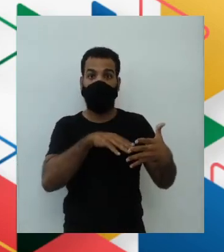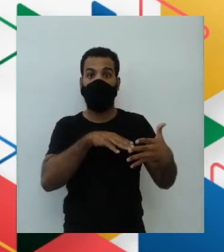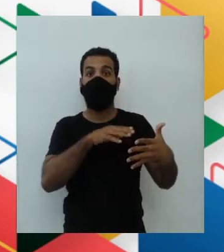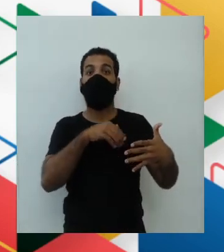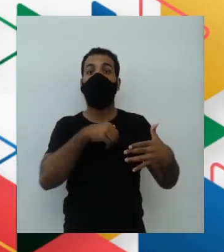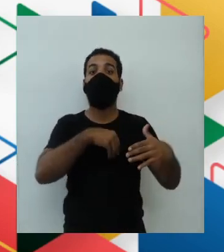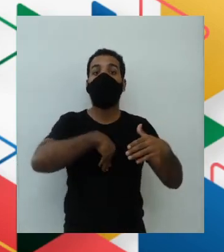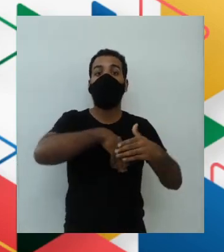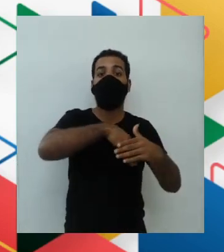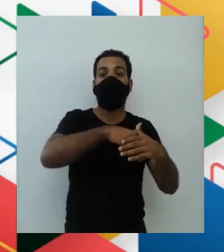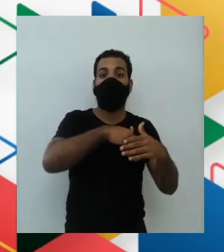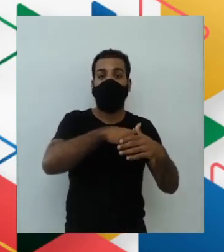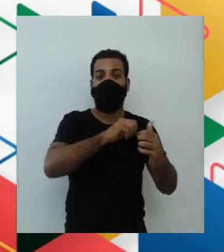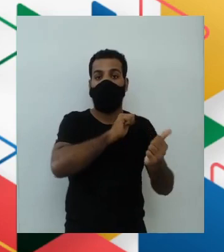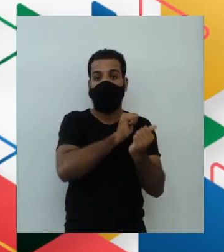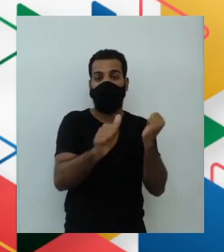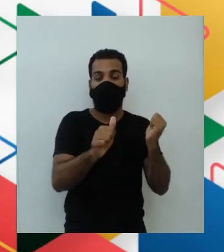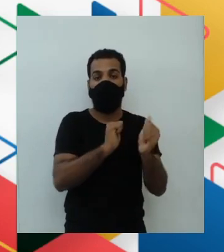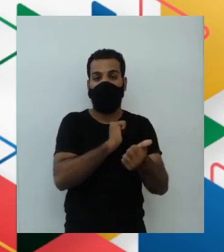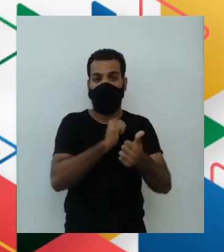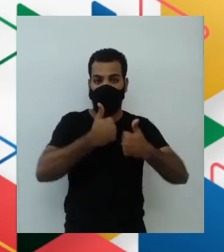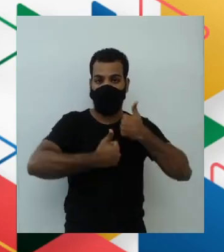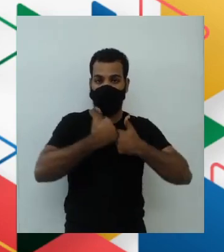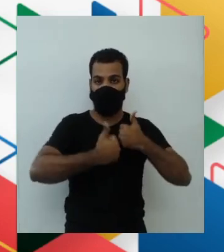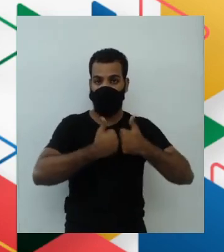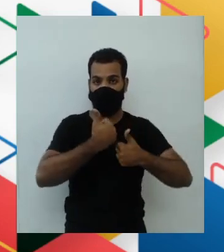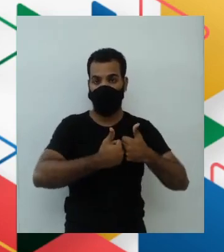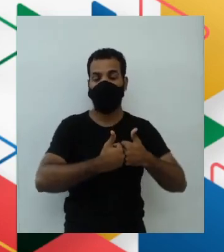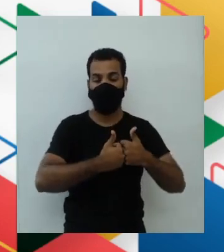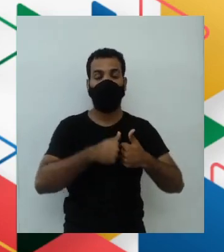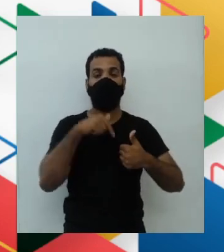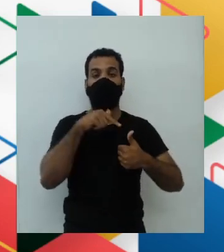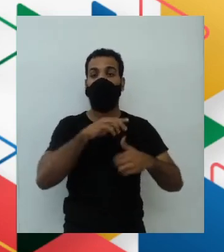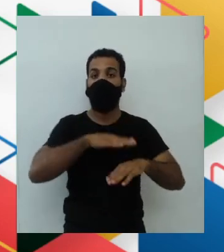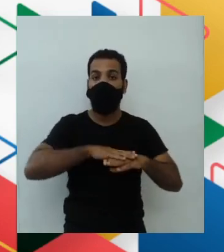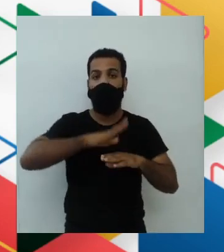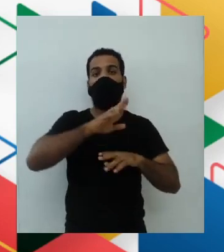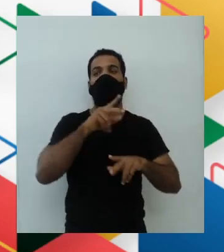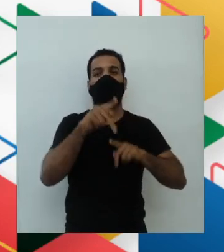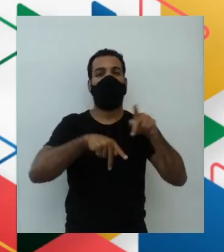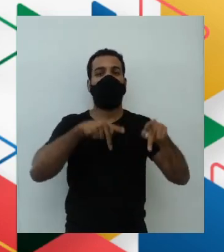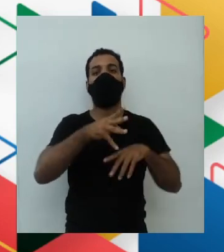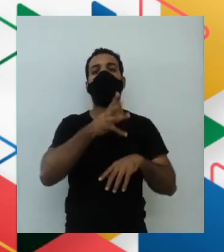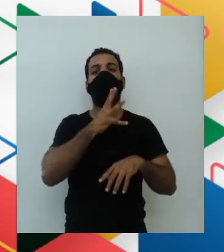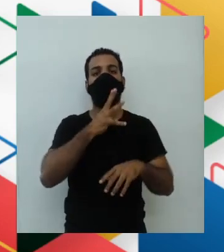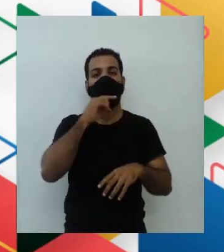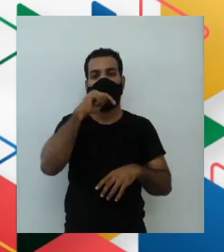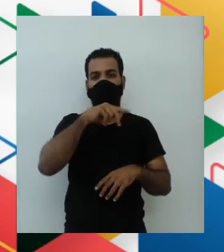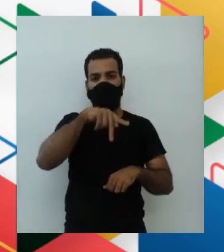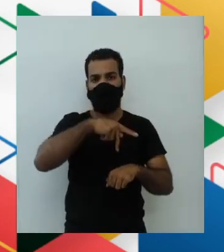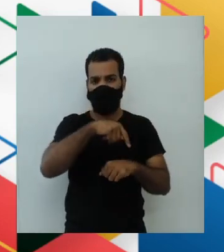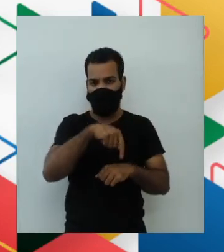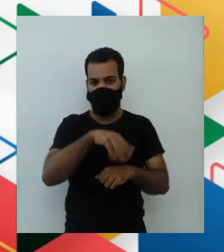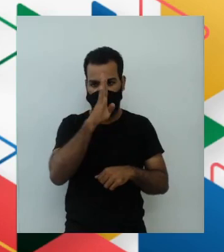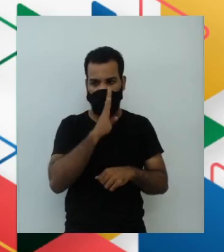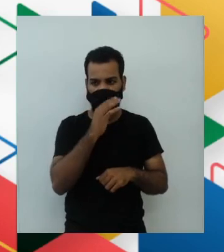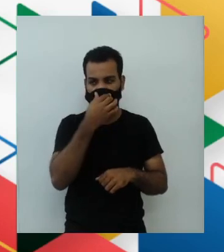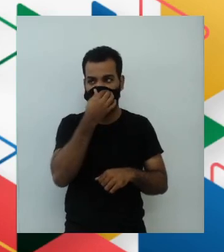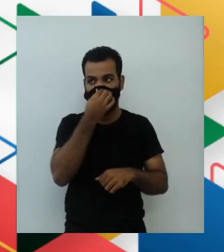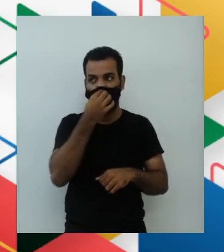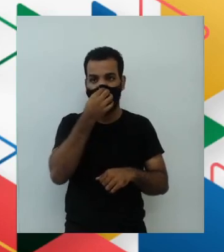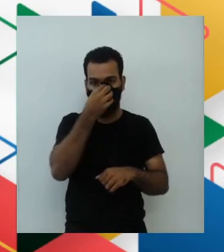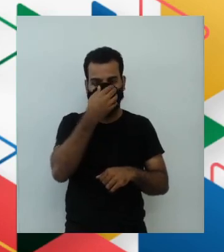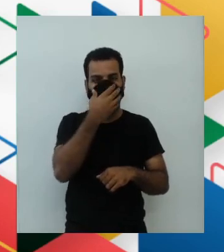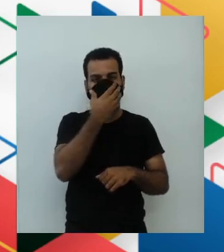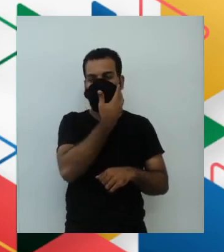O futebol, que é a modalidade mais popular no nosso país, não